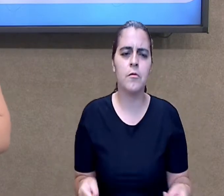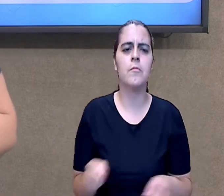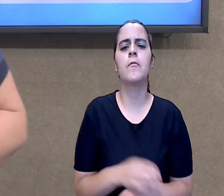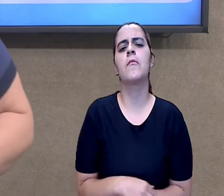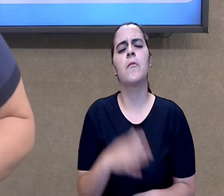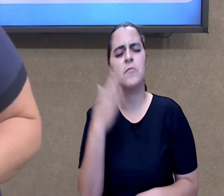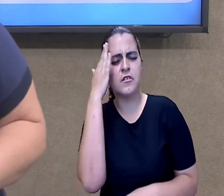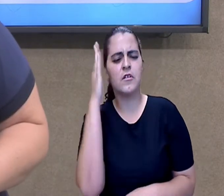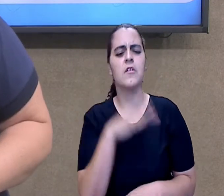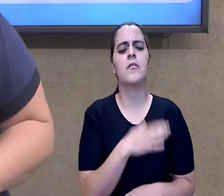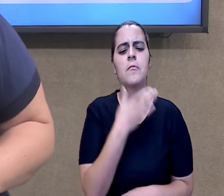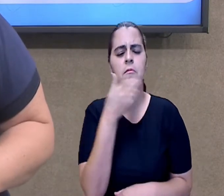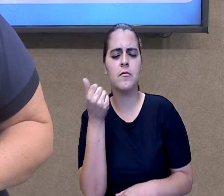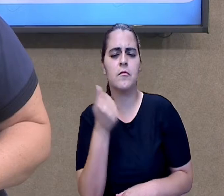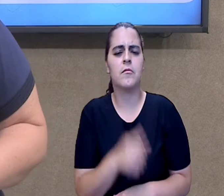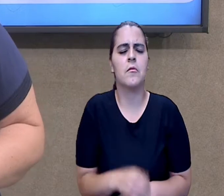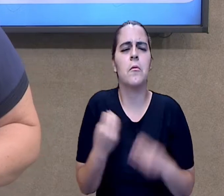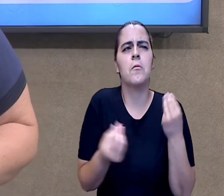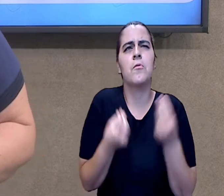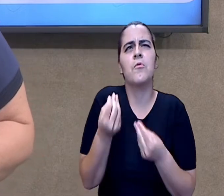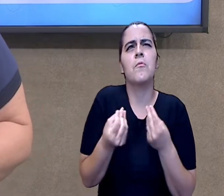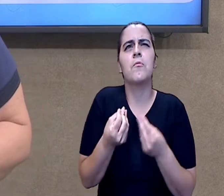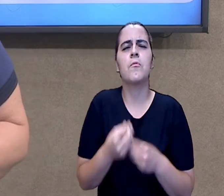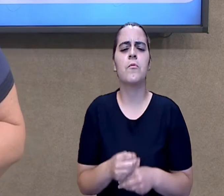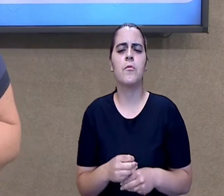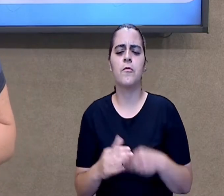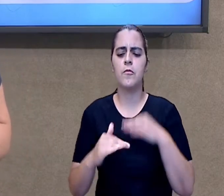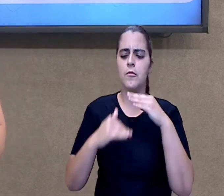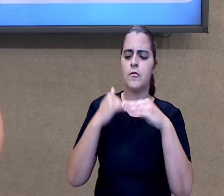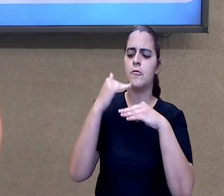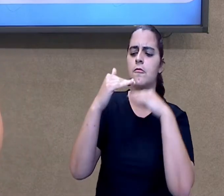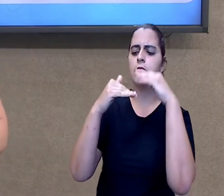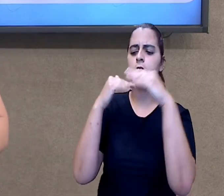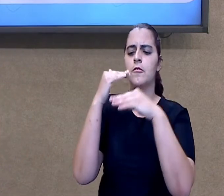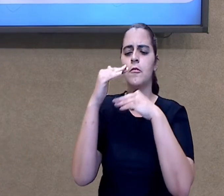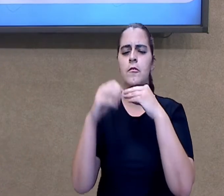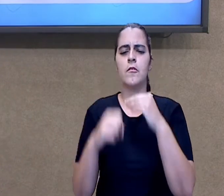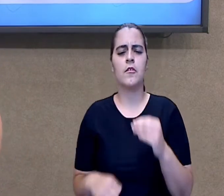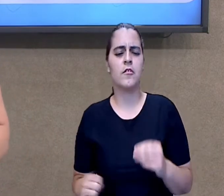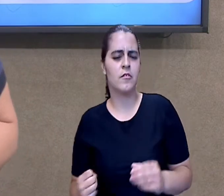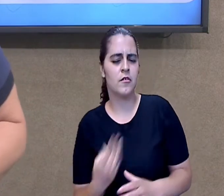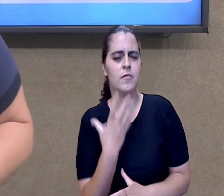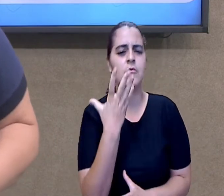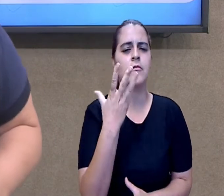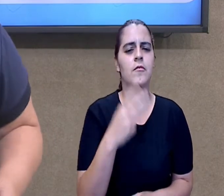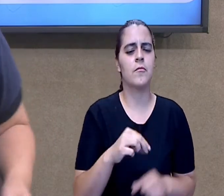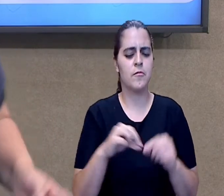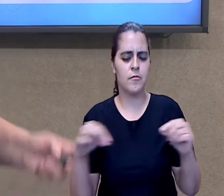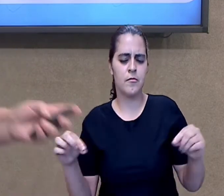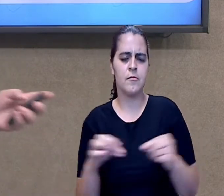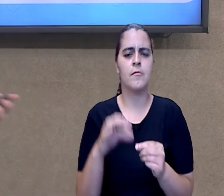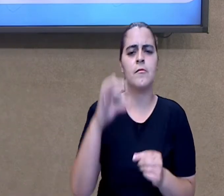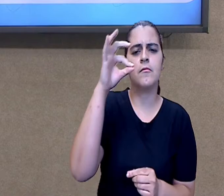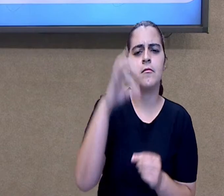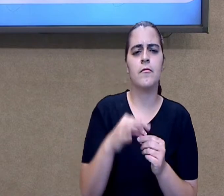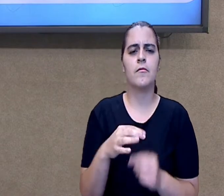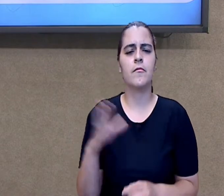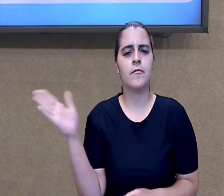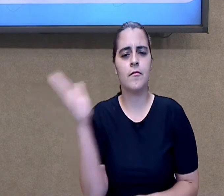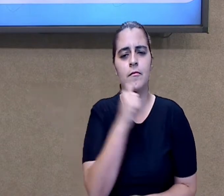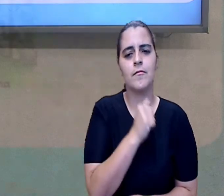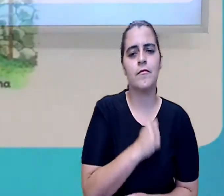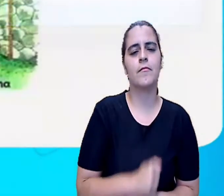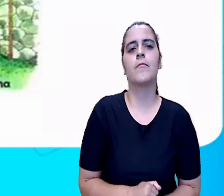vamos entender melhor como foram progredindo as invenções na área da medição do comprimento. Vamos